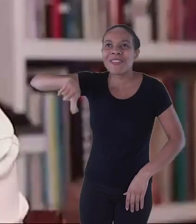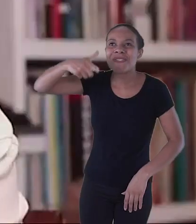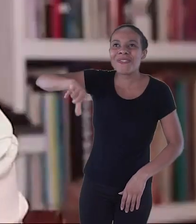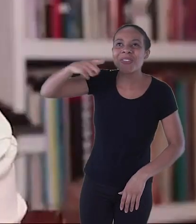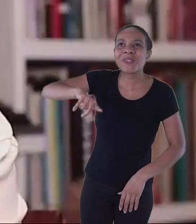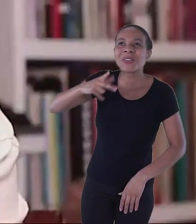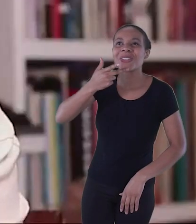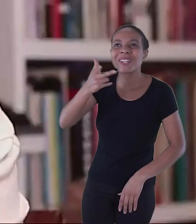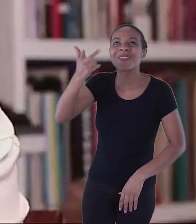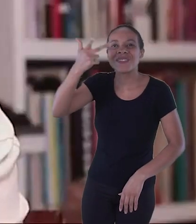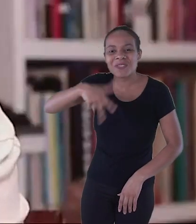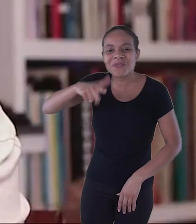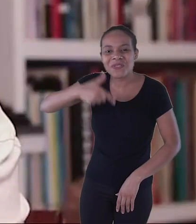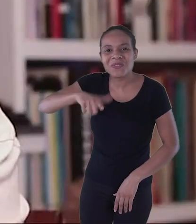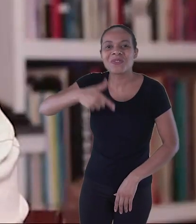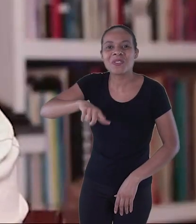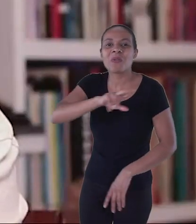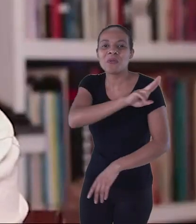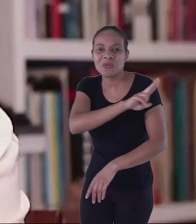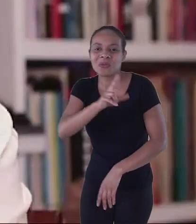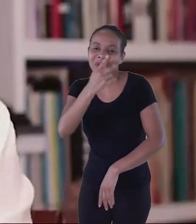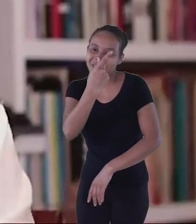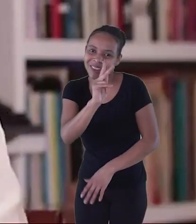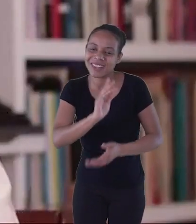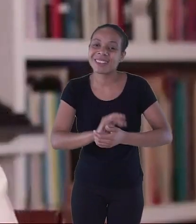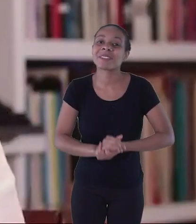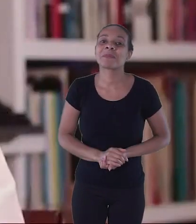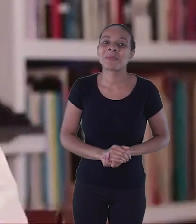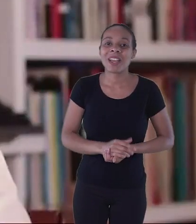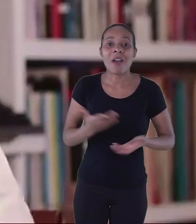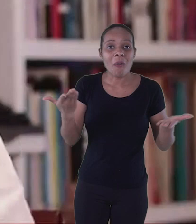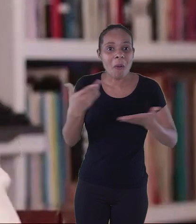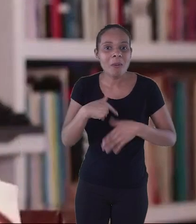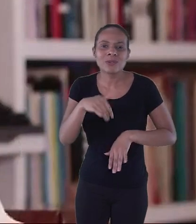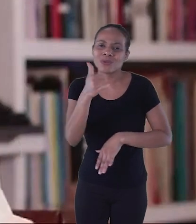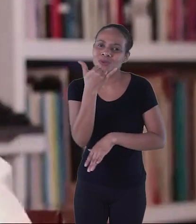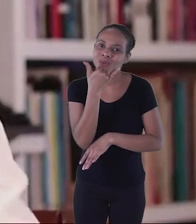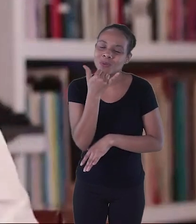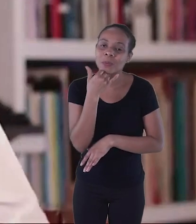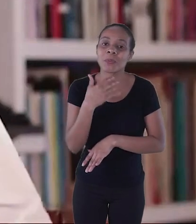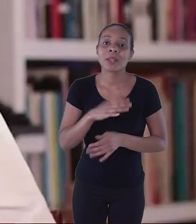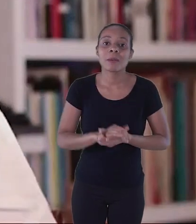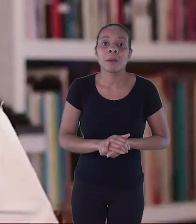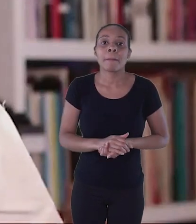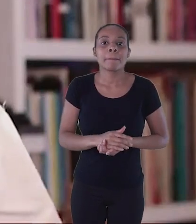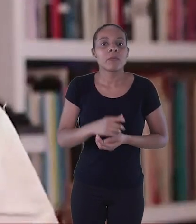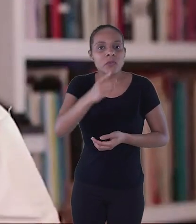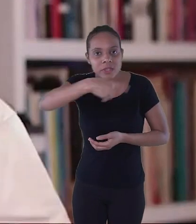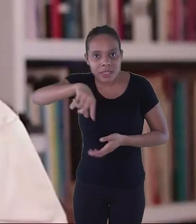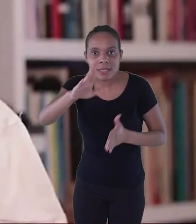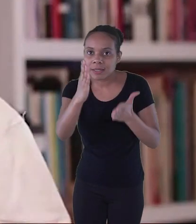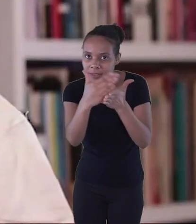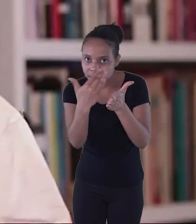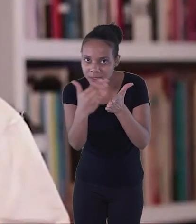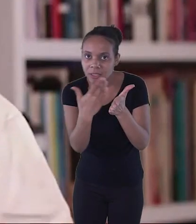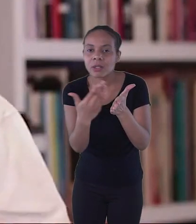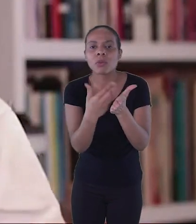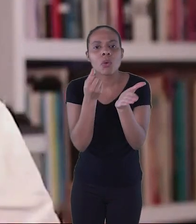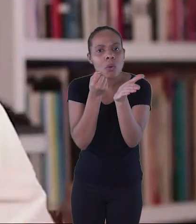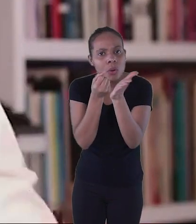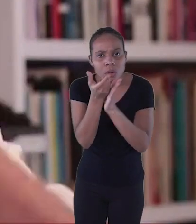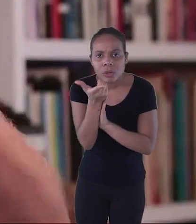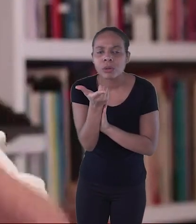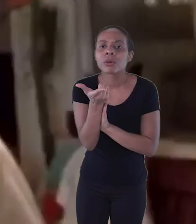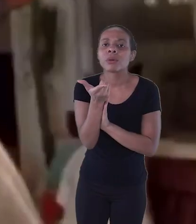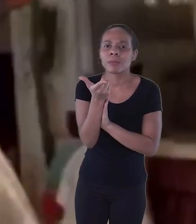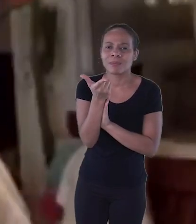Gente, comprem o livro da Companhia das Letras, e que seguramente eles já disseram aqui que vai virar série, minissérie, televisão, já